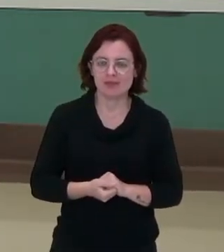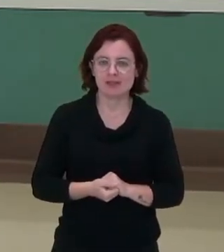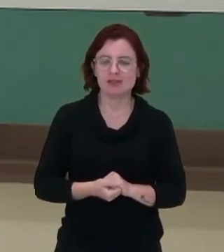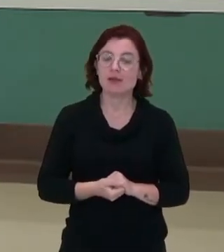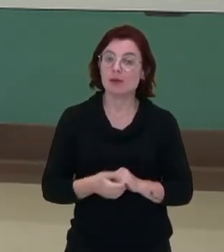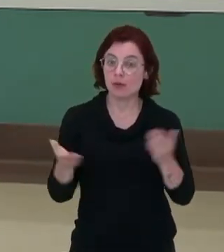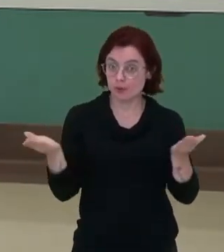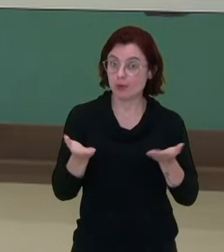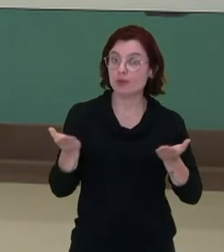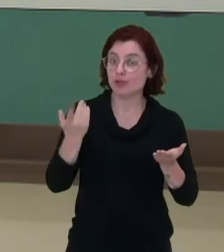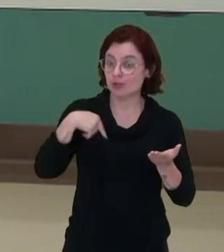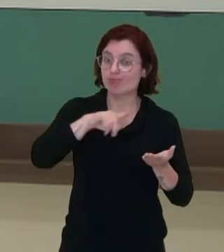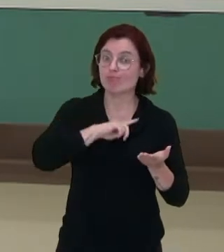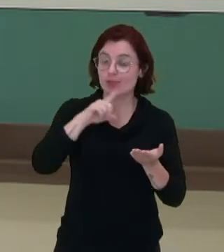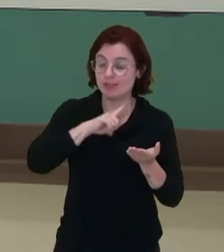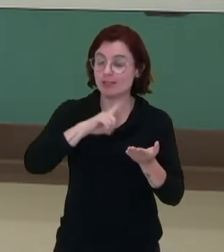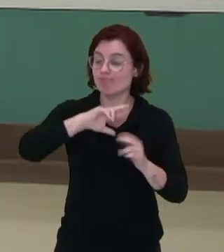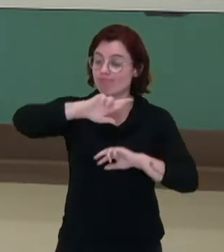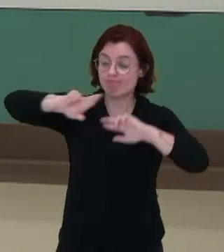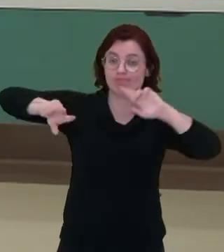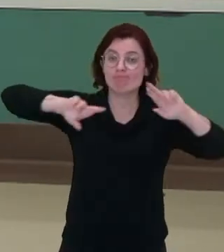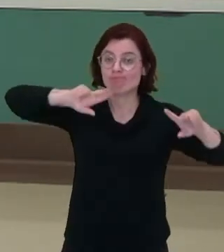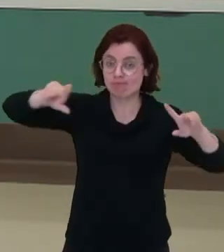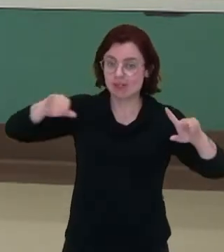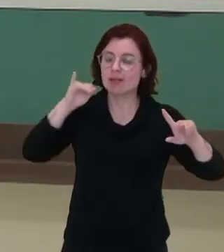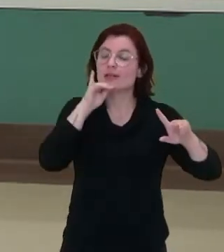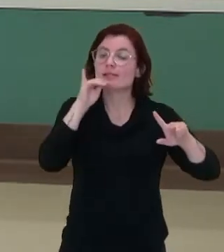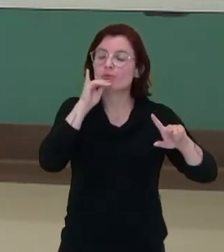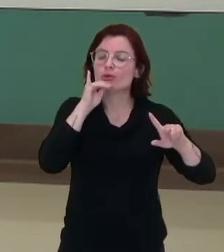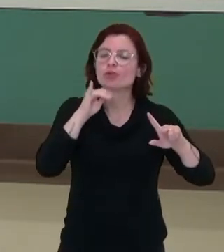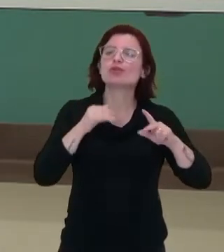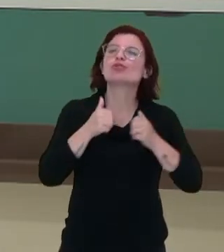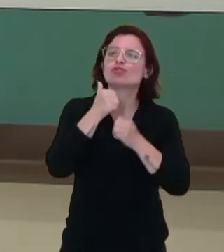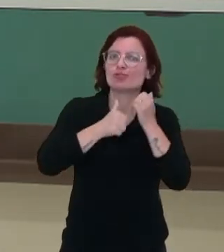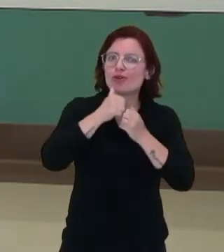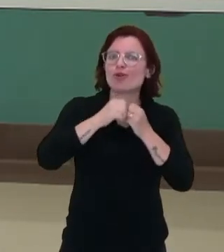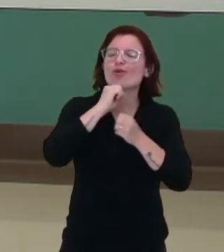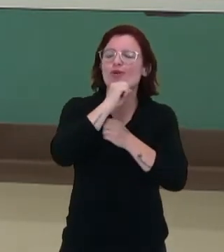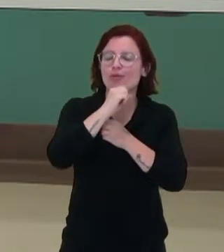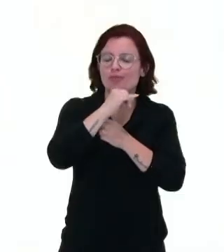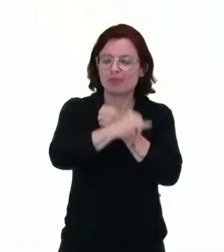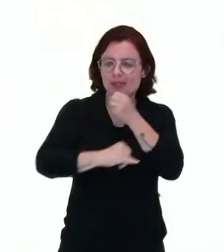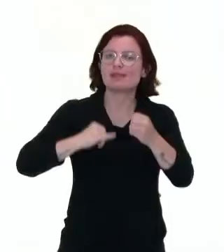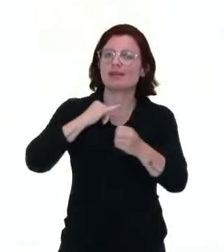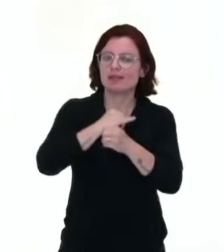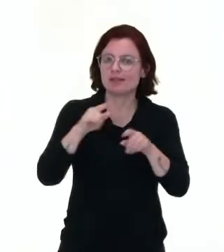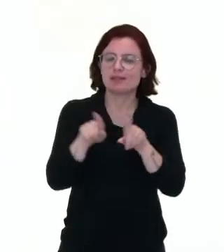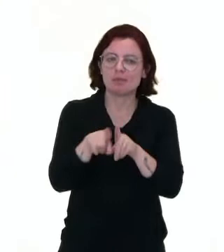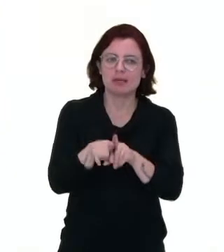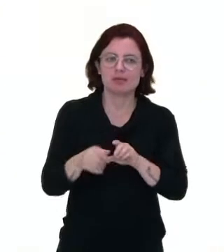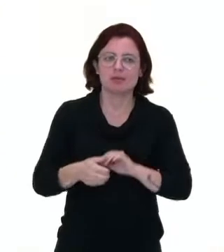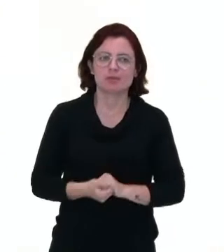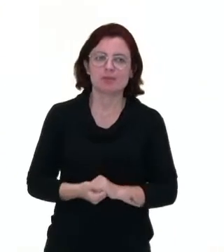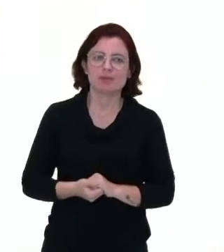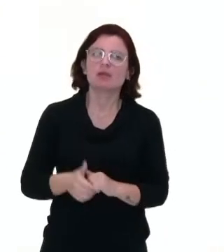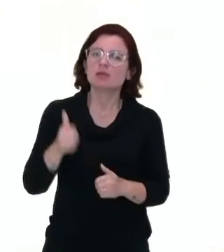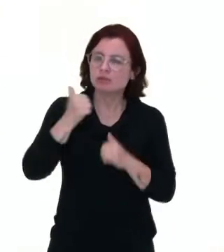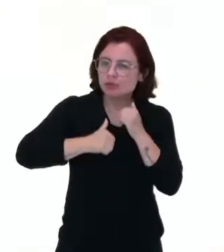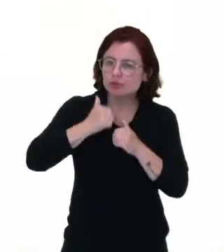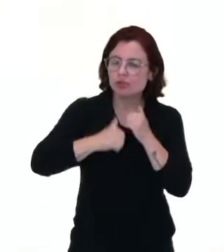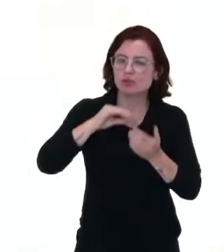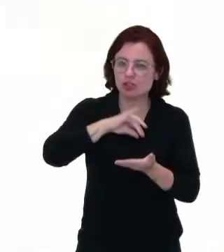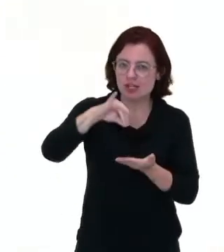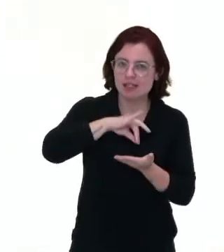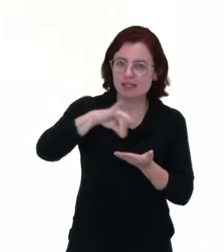presencialmente. Hoje a gente tem várias possibilidades, por exemplo, do jogo online. Então, vamos lá? O jogo de xadrez é considerado, então, um